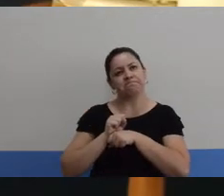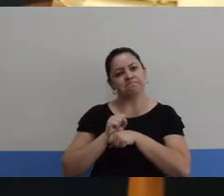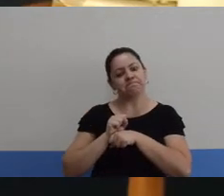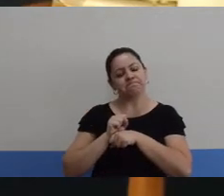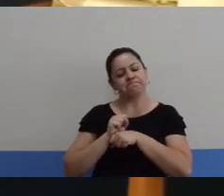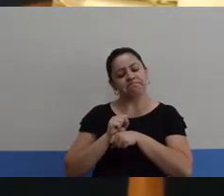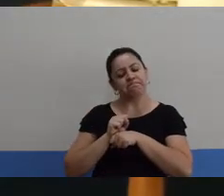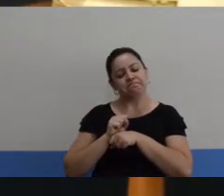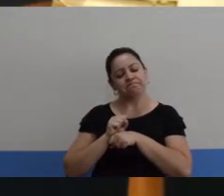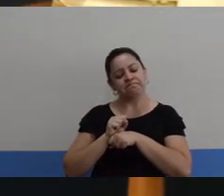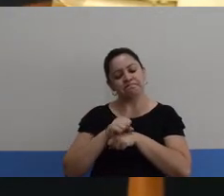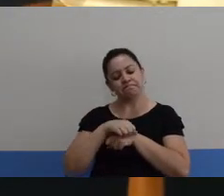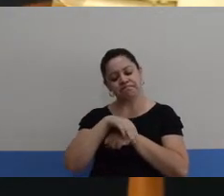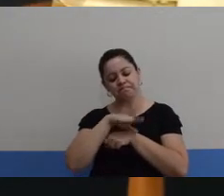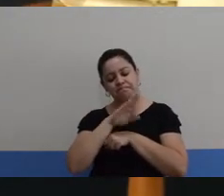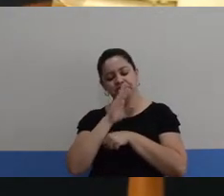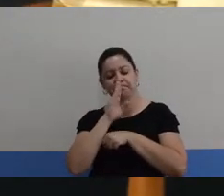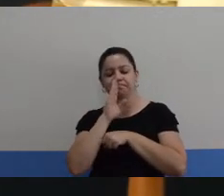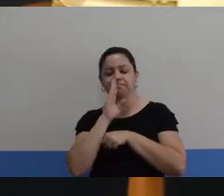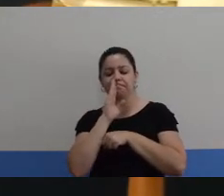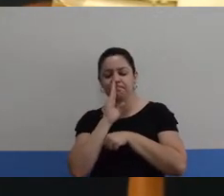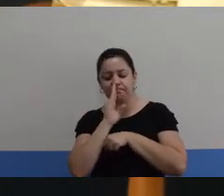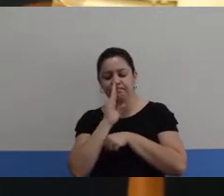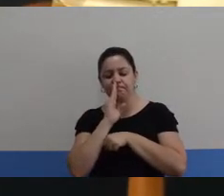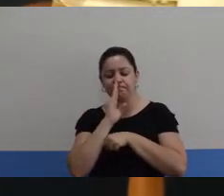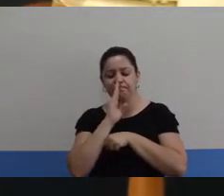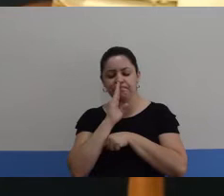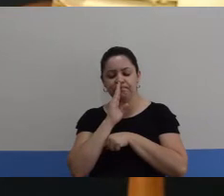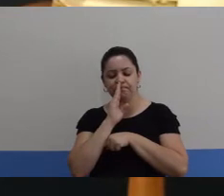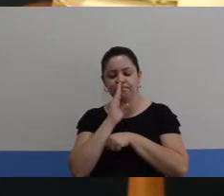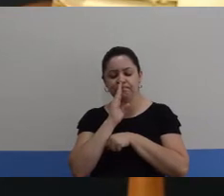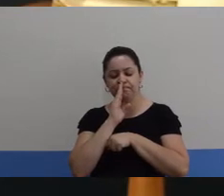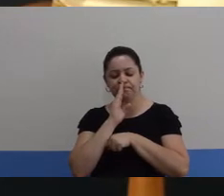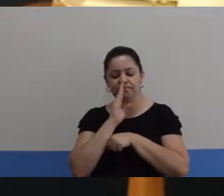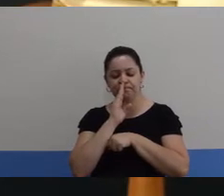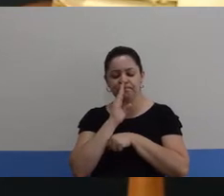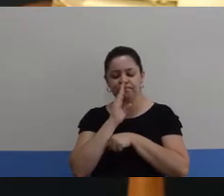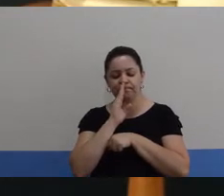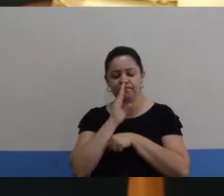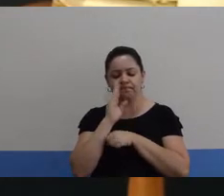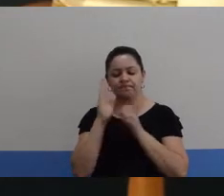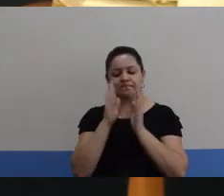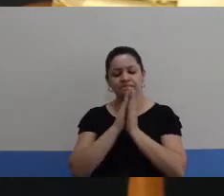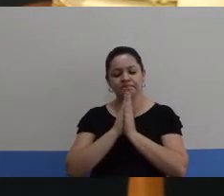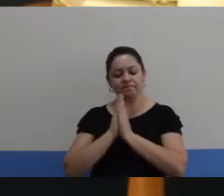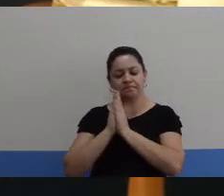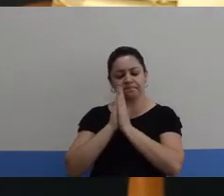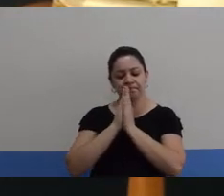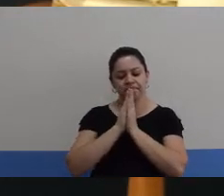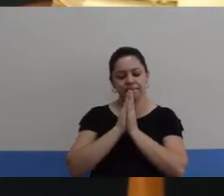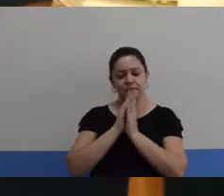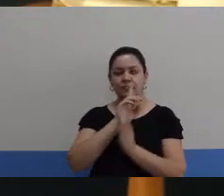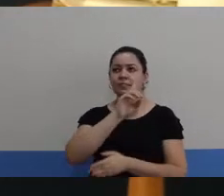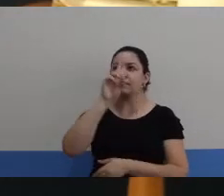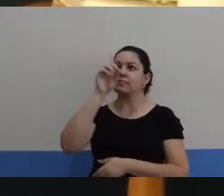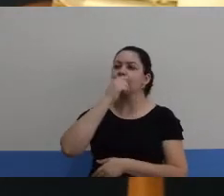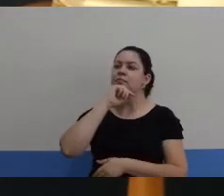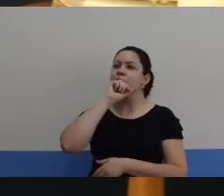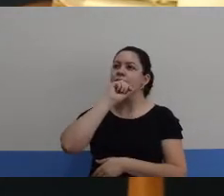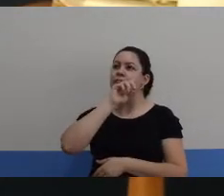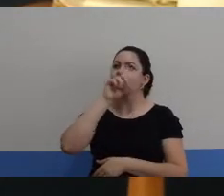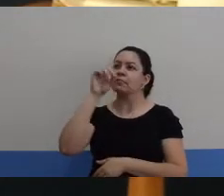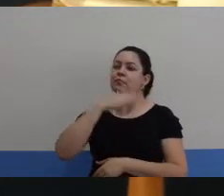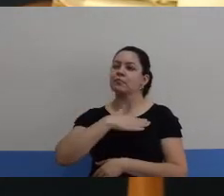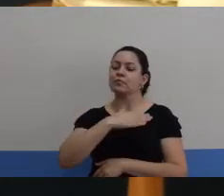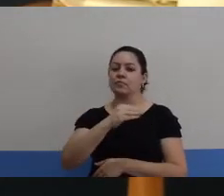pausazinha, nos recolhermos na presença de Deus, Deus Pai, Deus